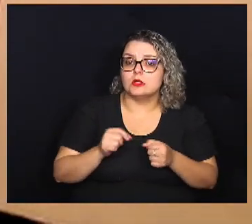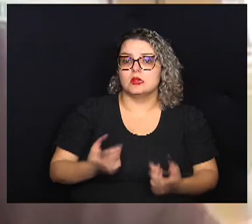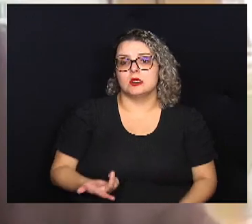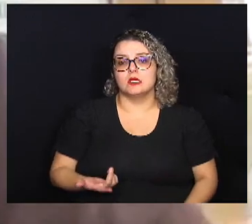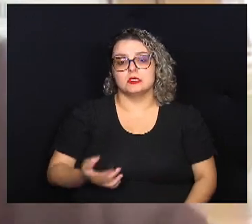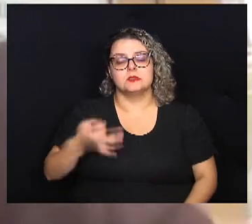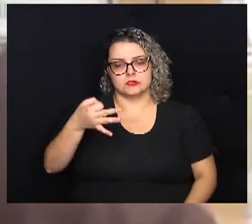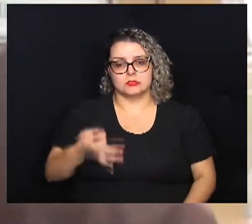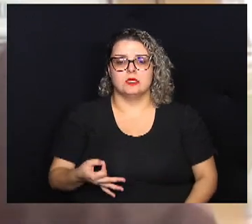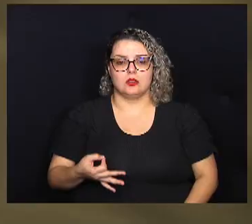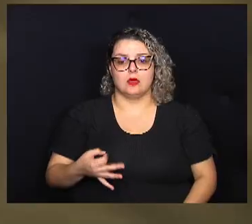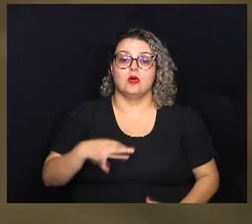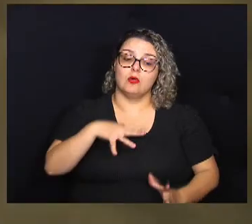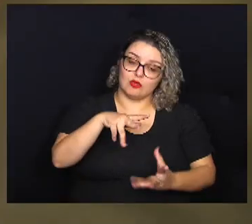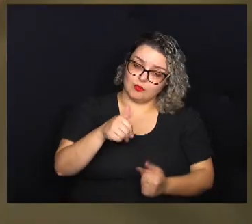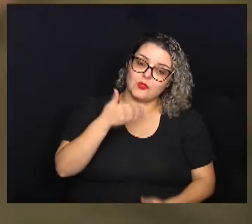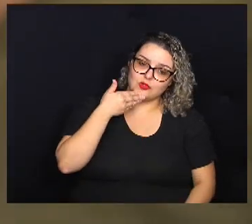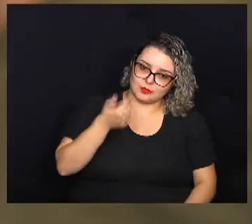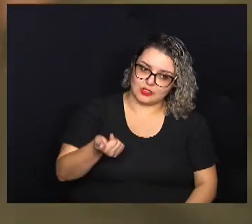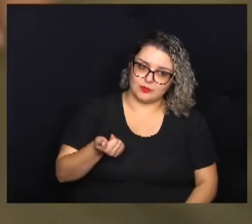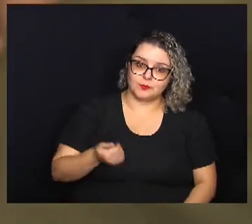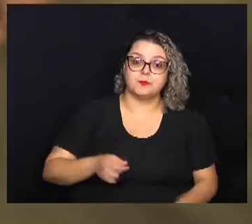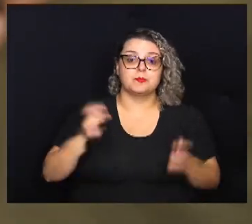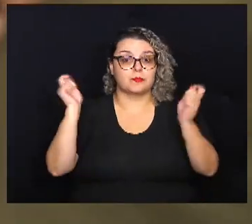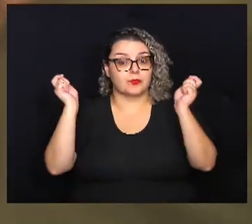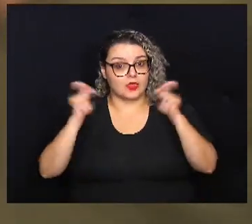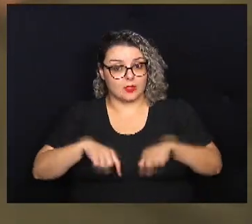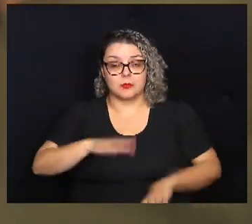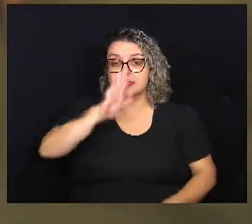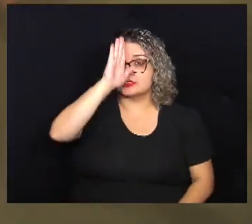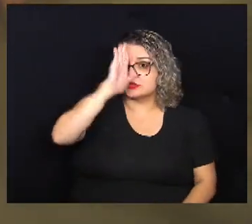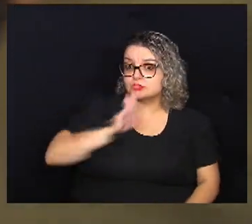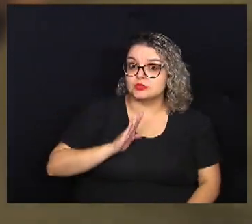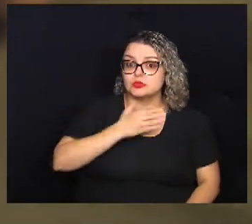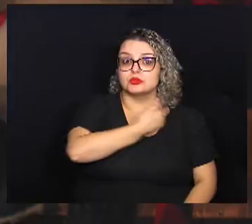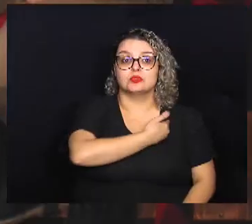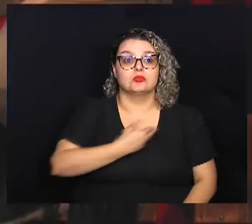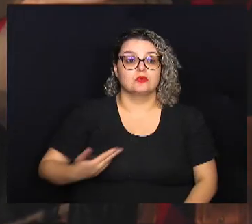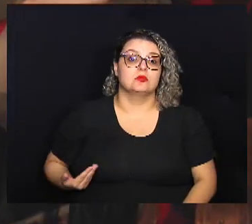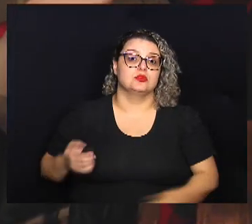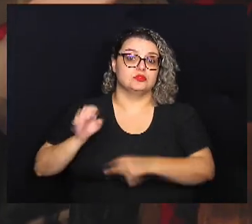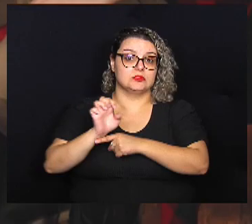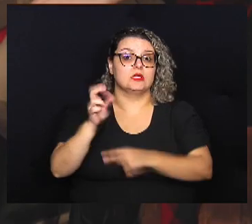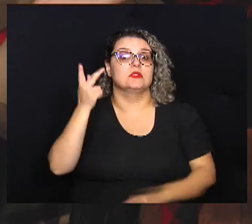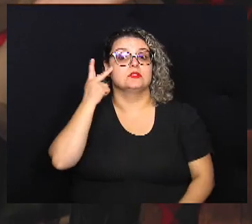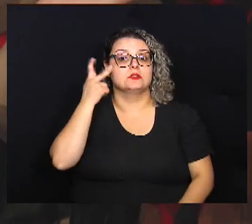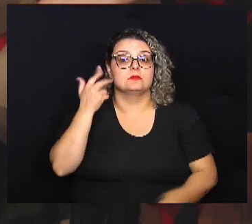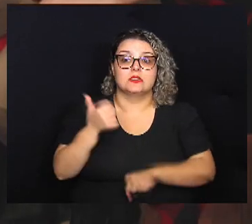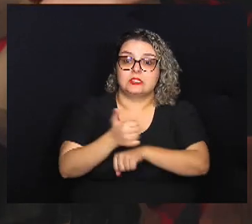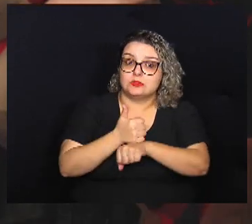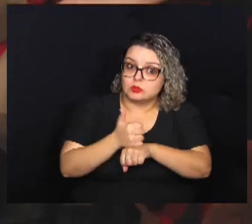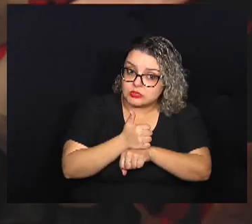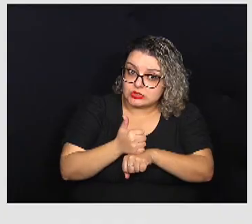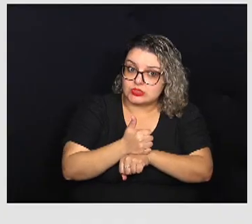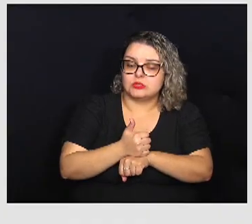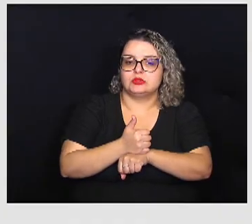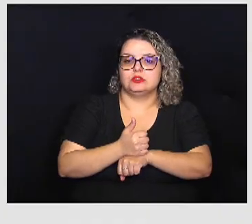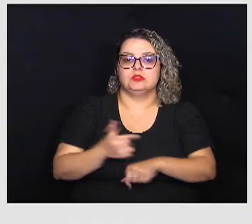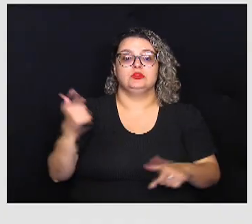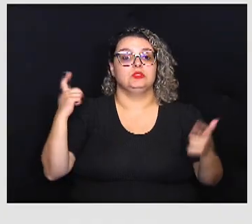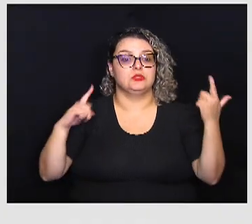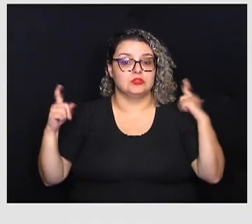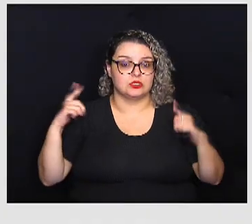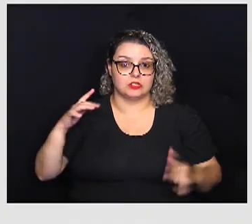literalmente, um mundo melhor. A capacitação gratuita do governo de São Paulo para profissionais do setor de lazer